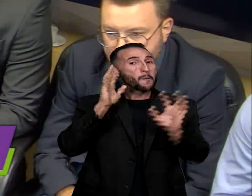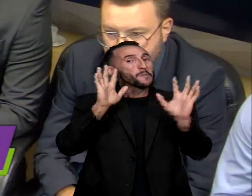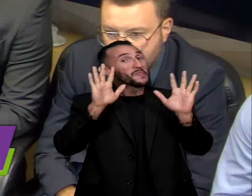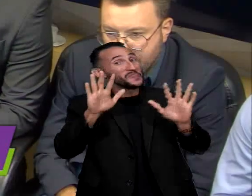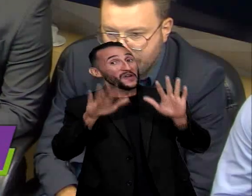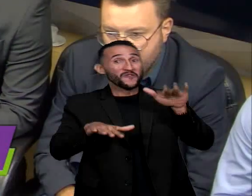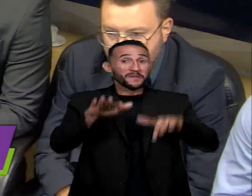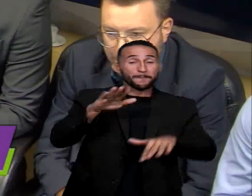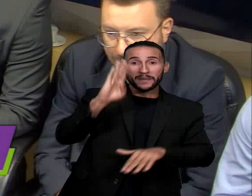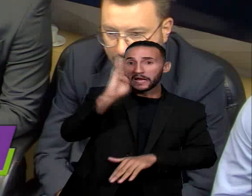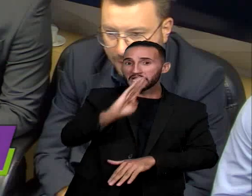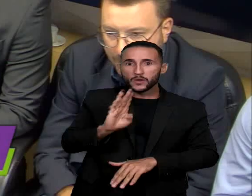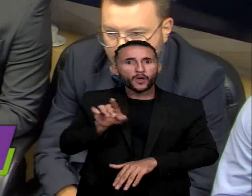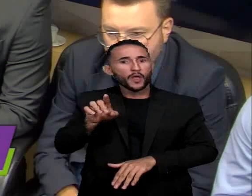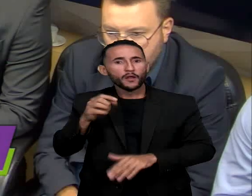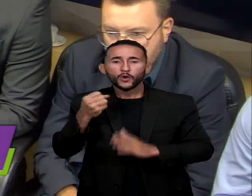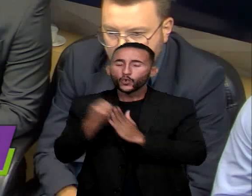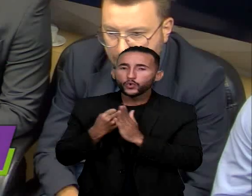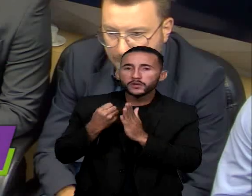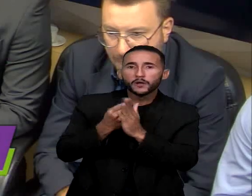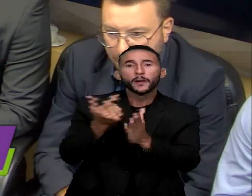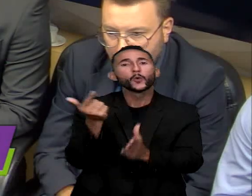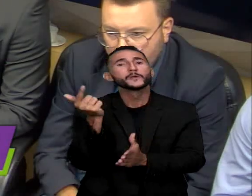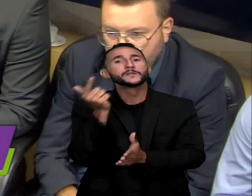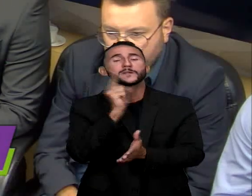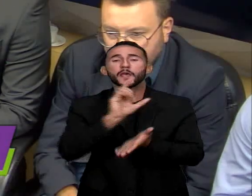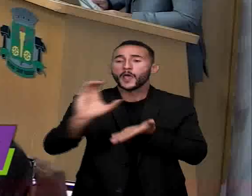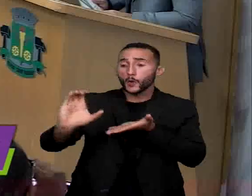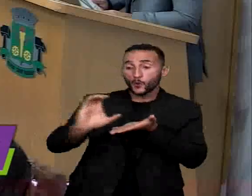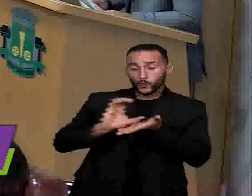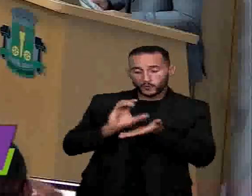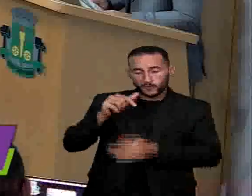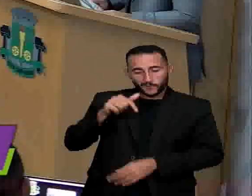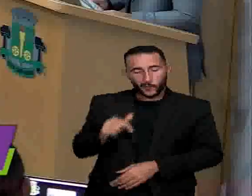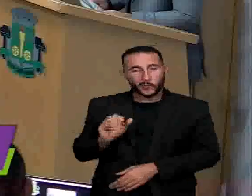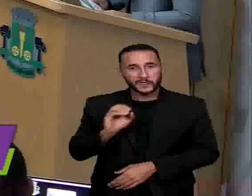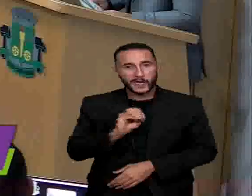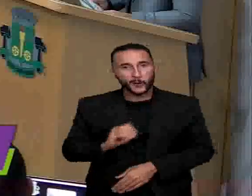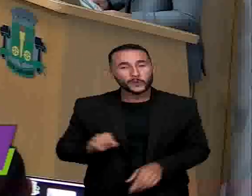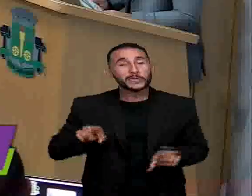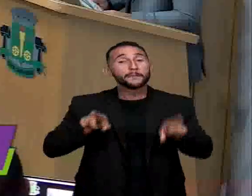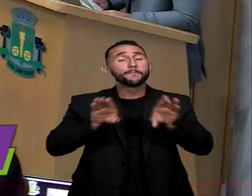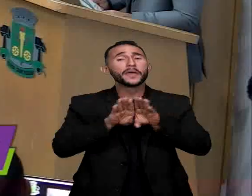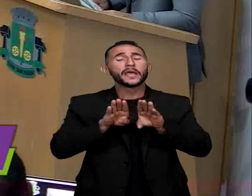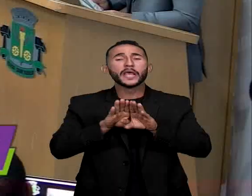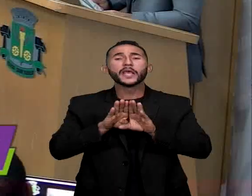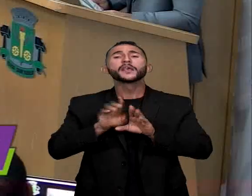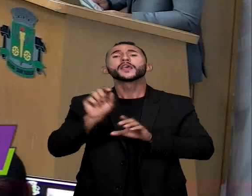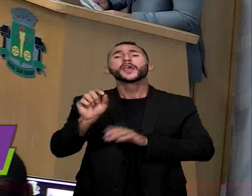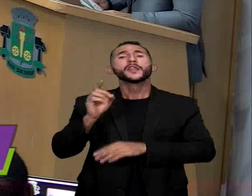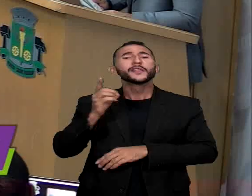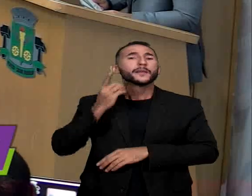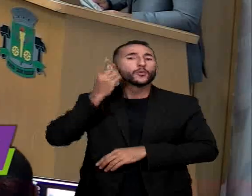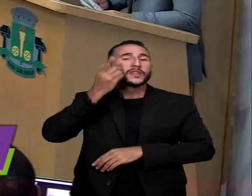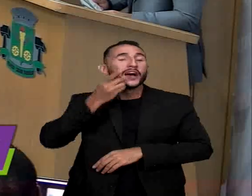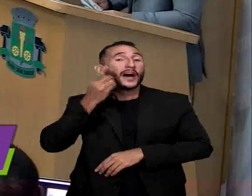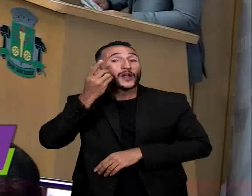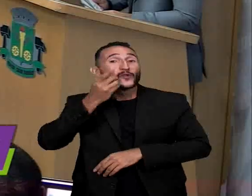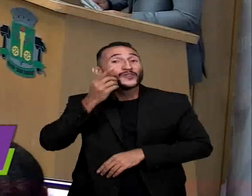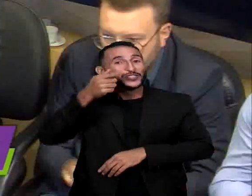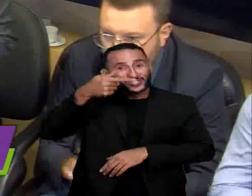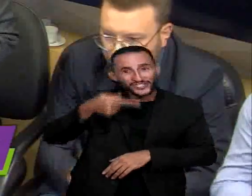recursos e de da mesma forma aqui nos acompanha o deputado estadual Gerson pessoa queria pedir uma salva de palmas pro